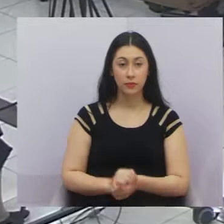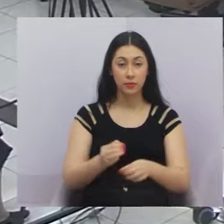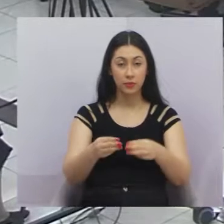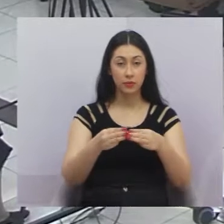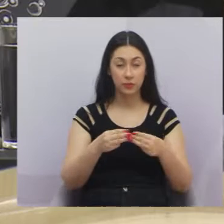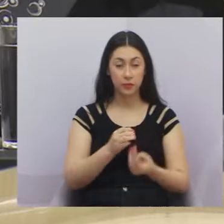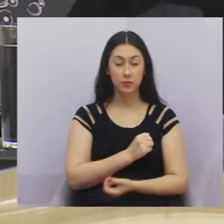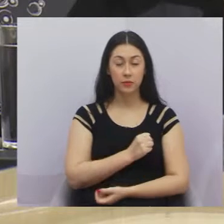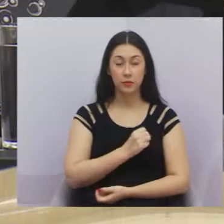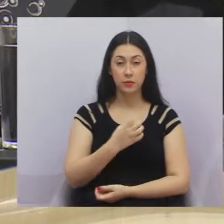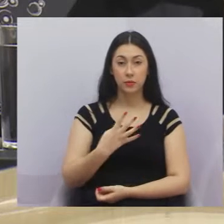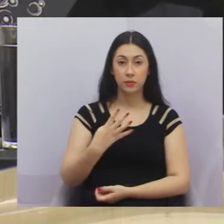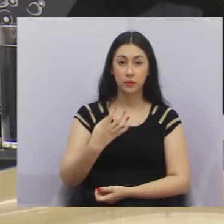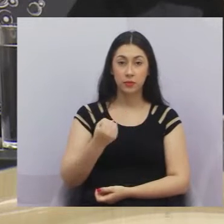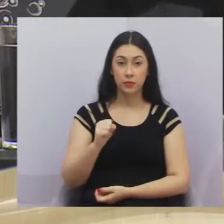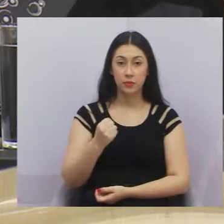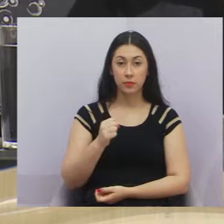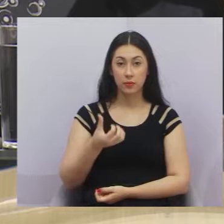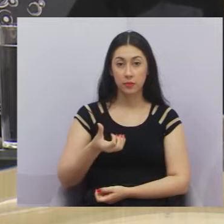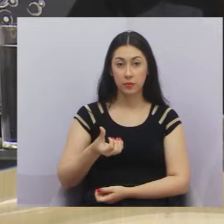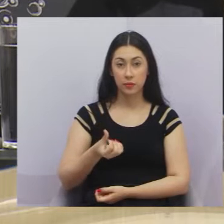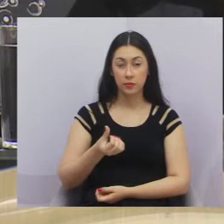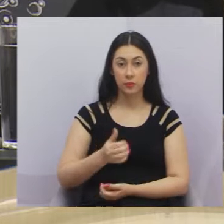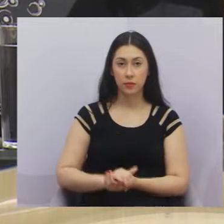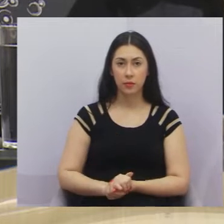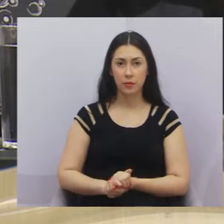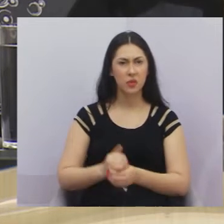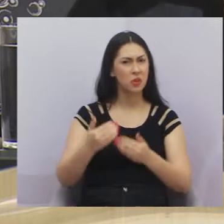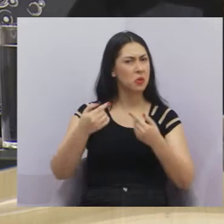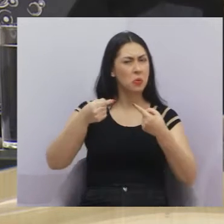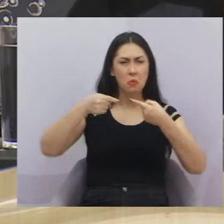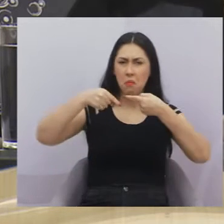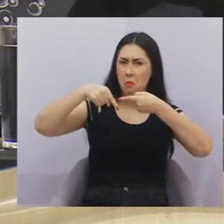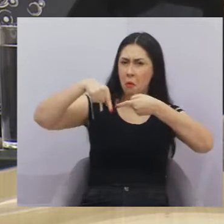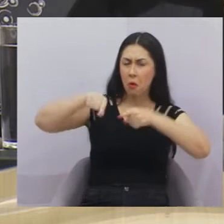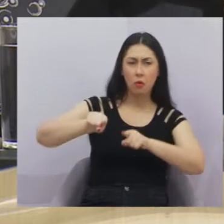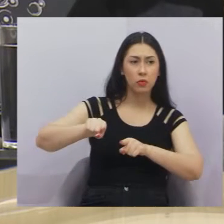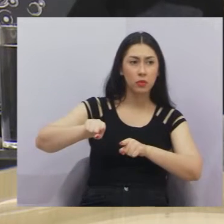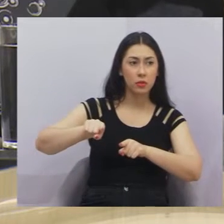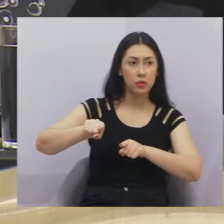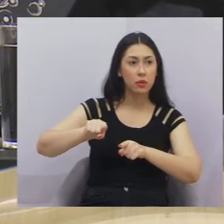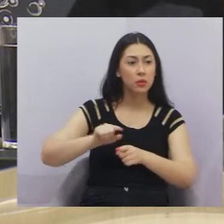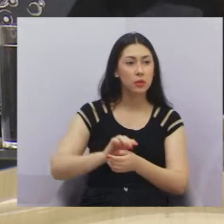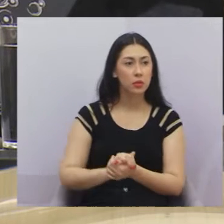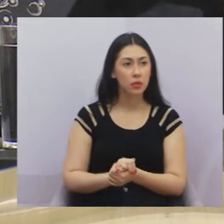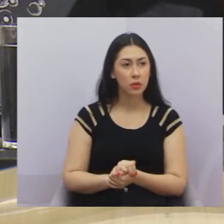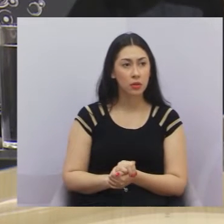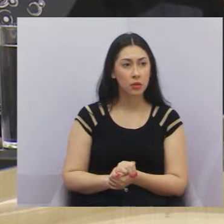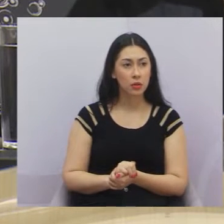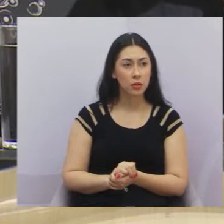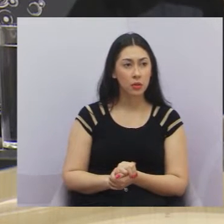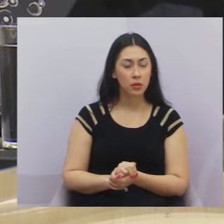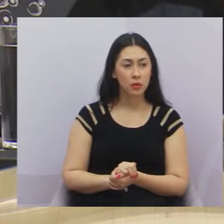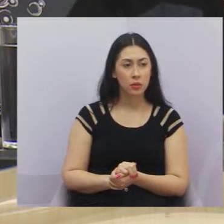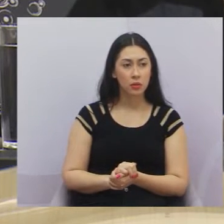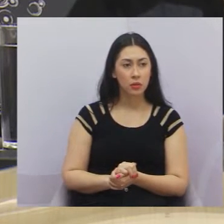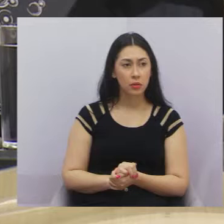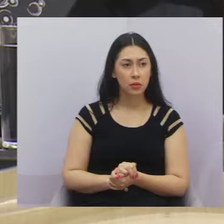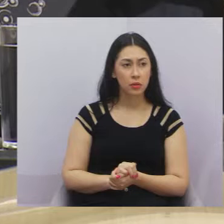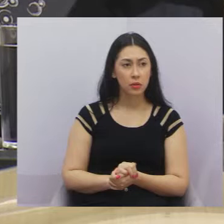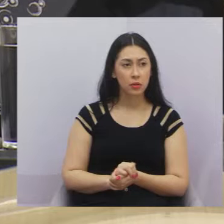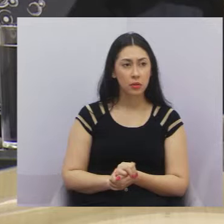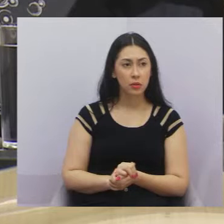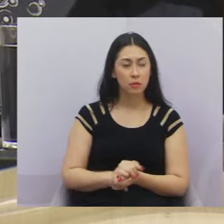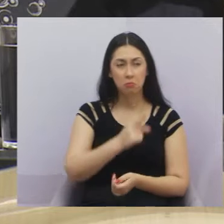Moção 486. Manifesta repúdio contra o portal Zap Imóveis por propor que